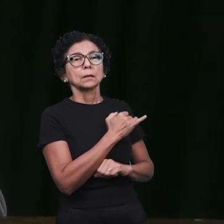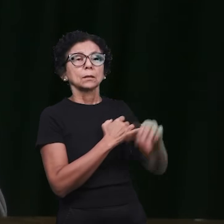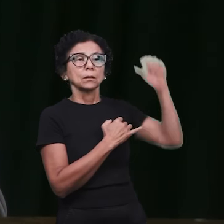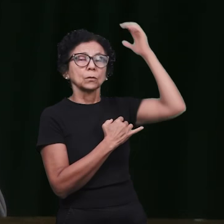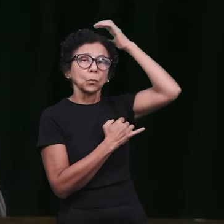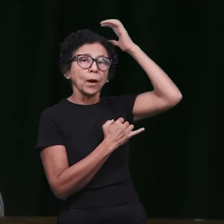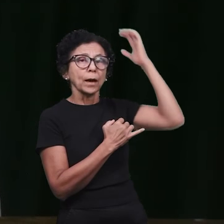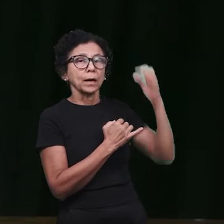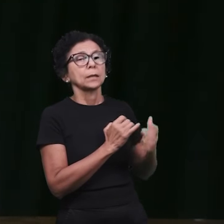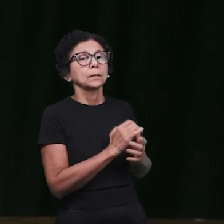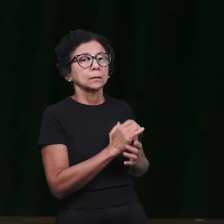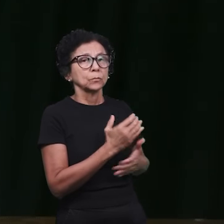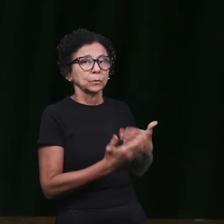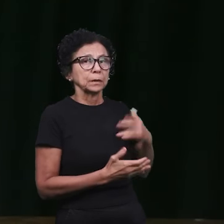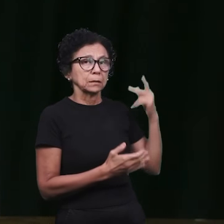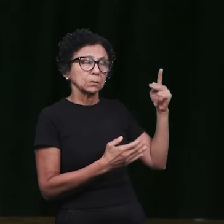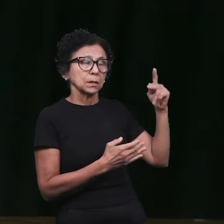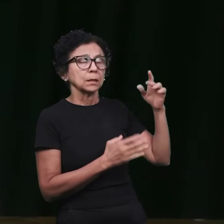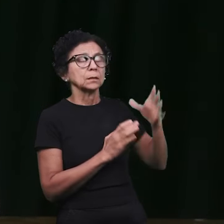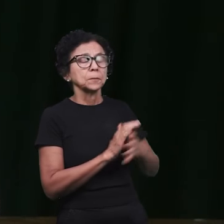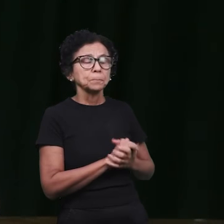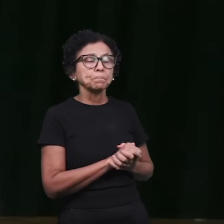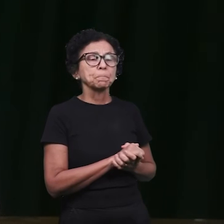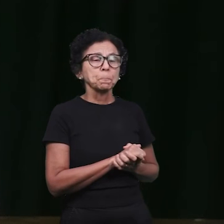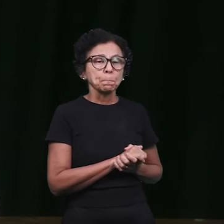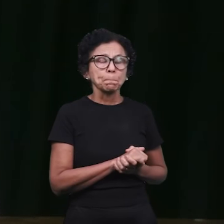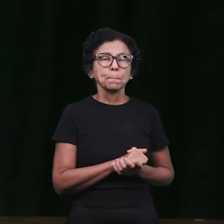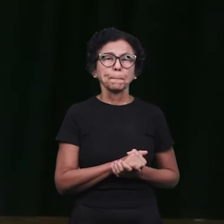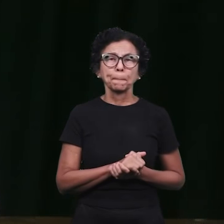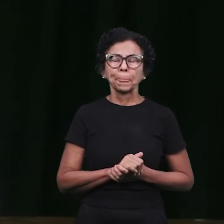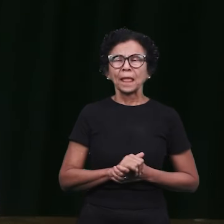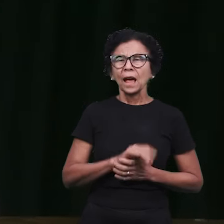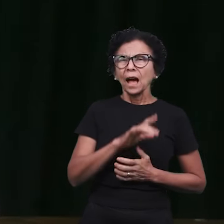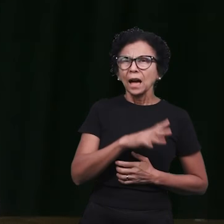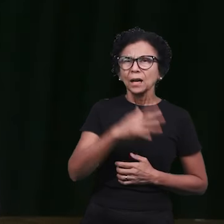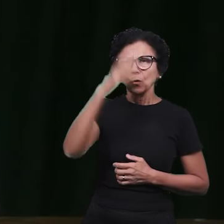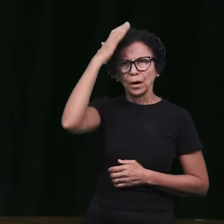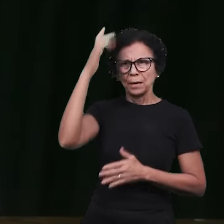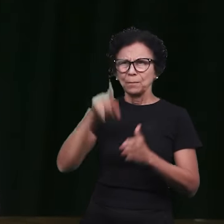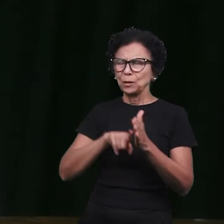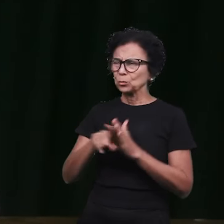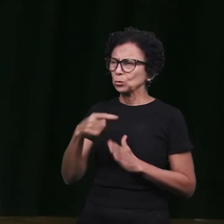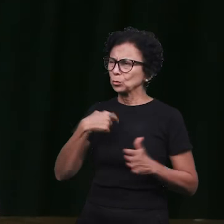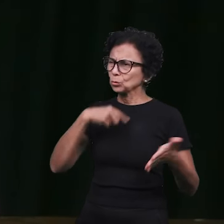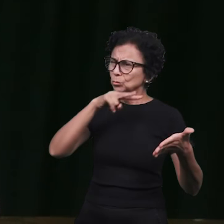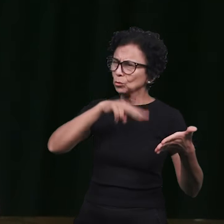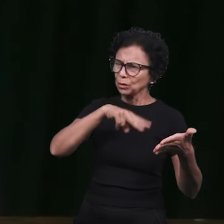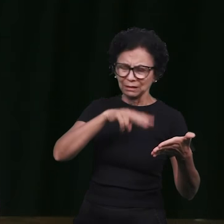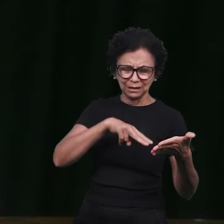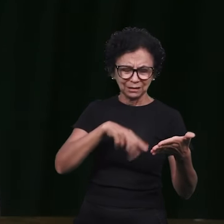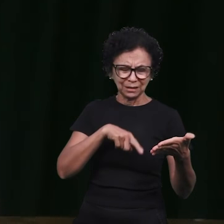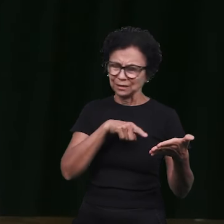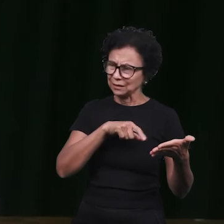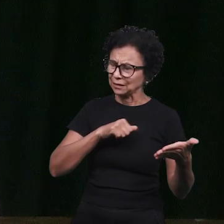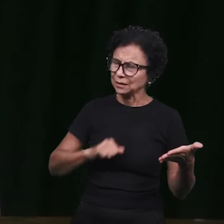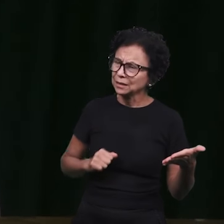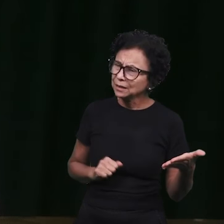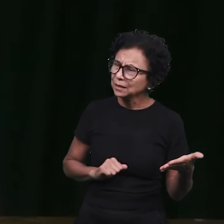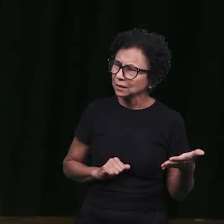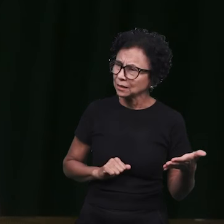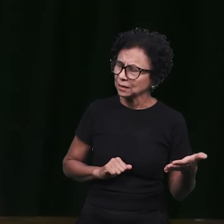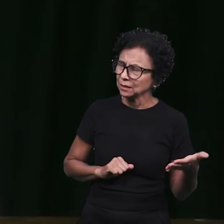mas essa pessoa que denunciou esse plano, essa rebelião contra o rei, foi feita alguma